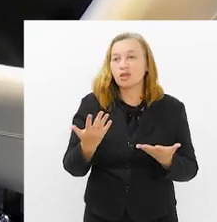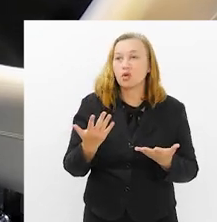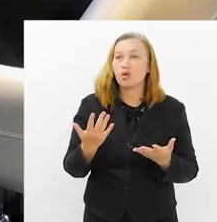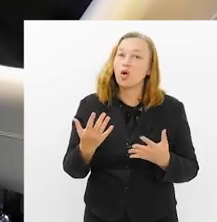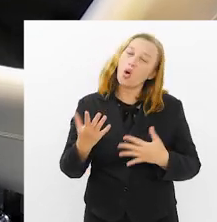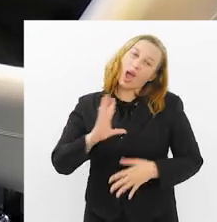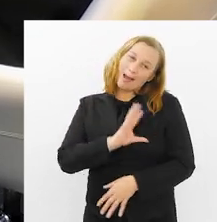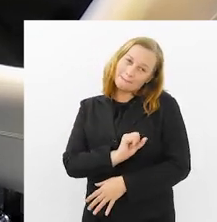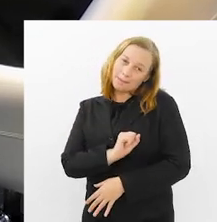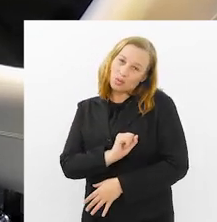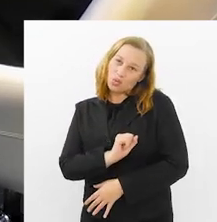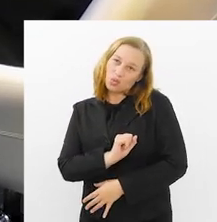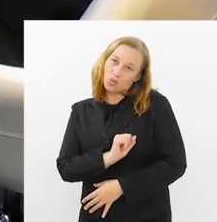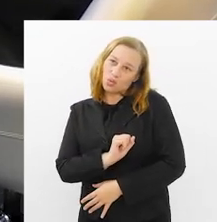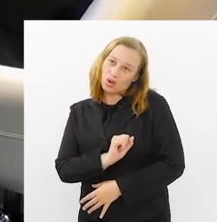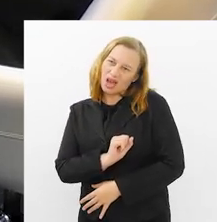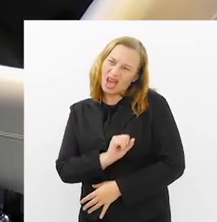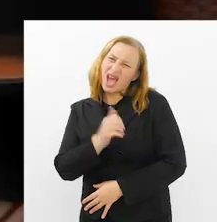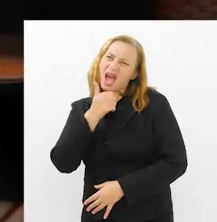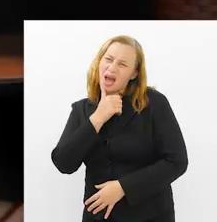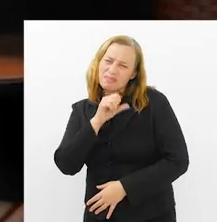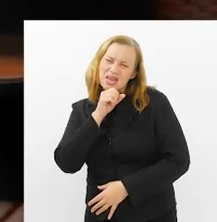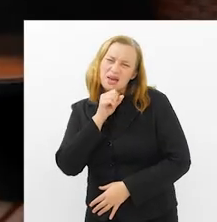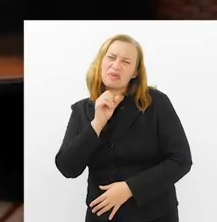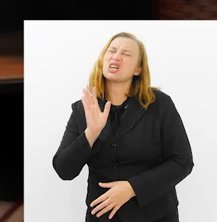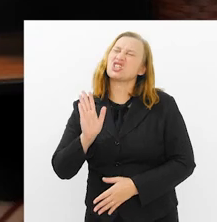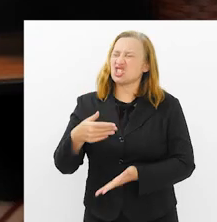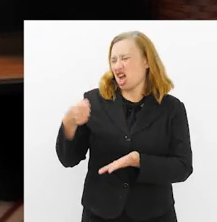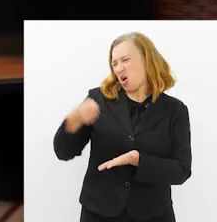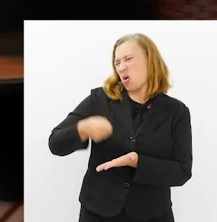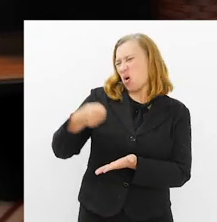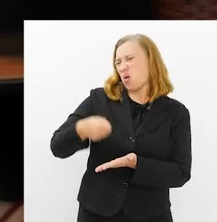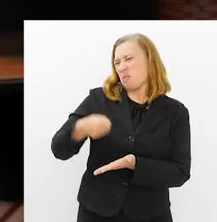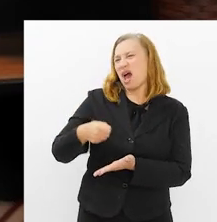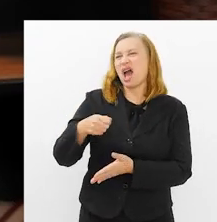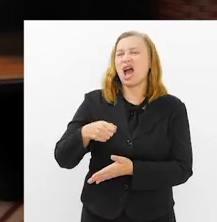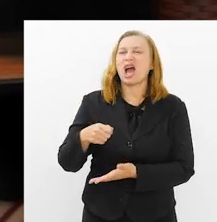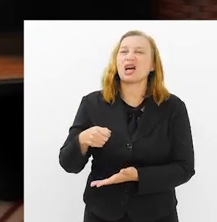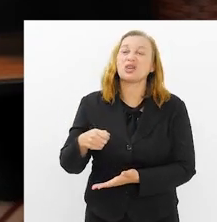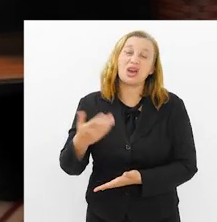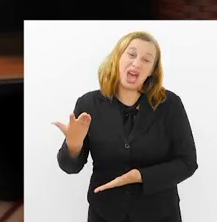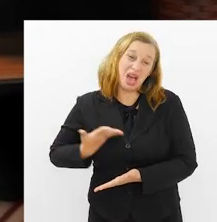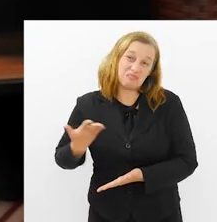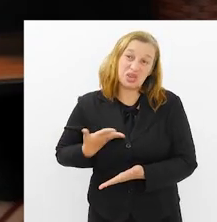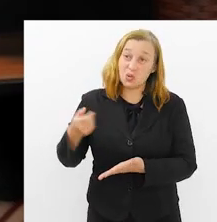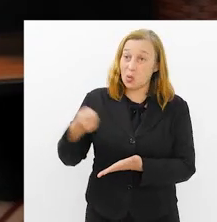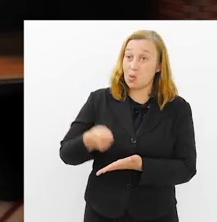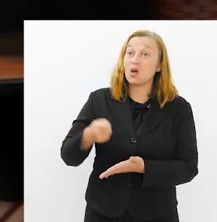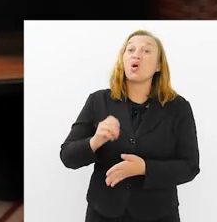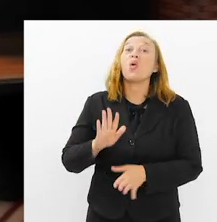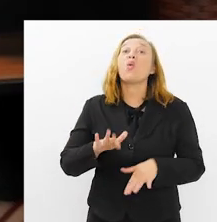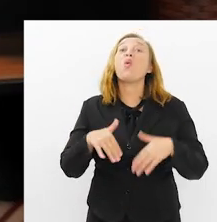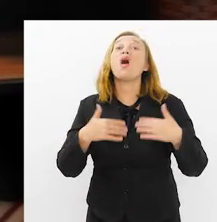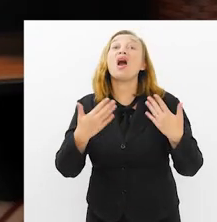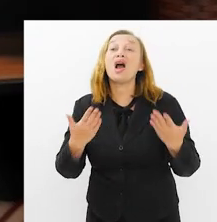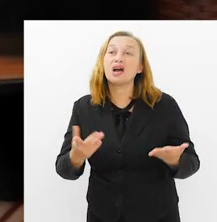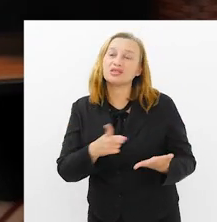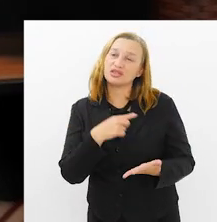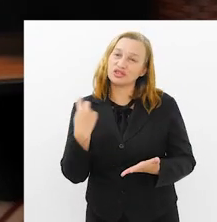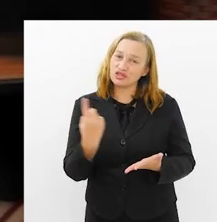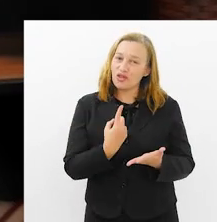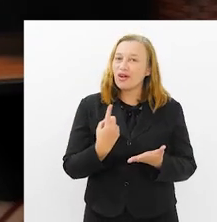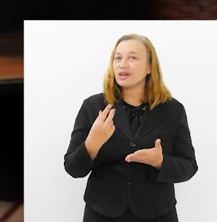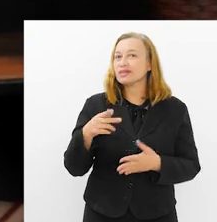assim: ô, amor, a minha mãe já está cobrando, os meus cunhados, os meus amigos, quando que nós